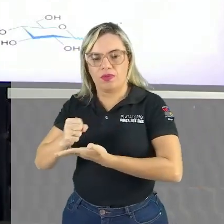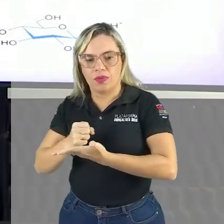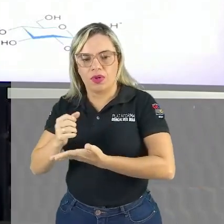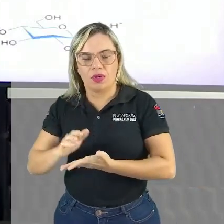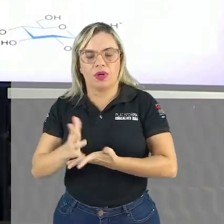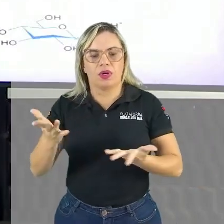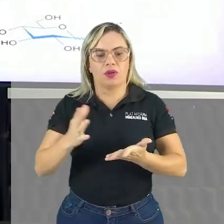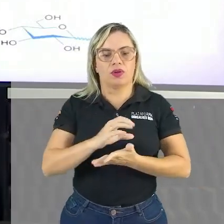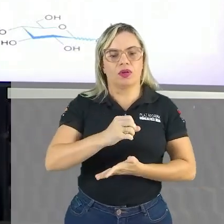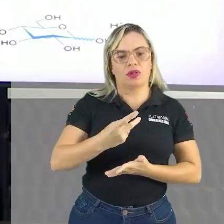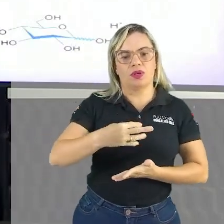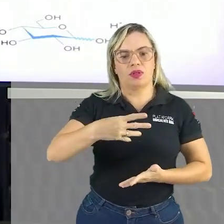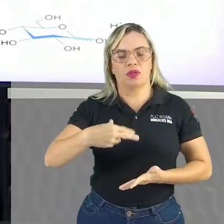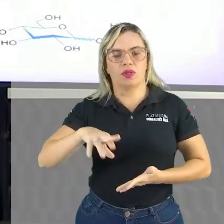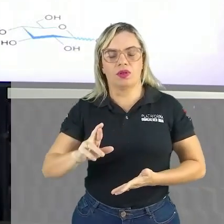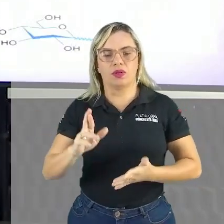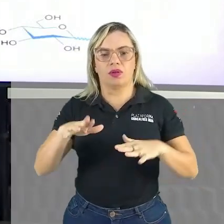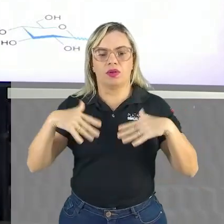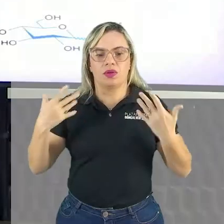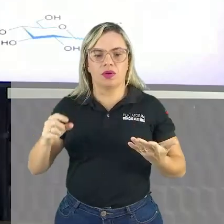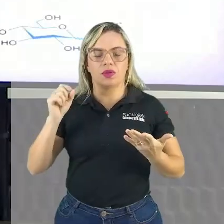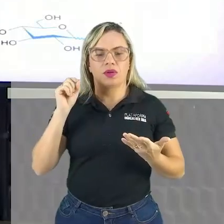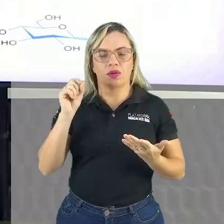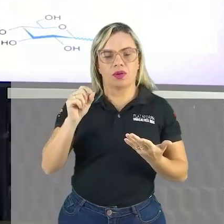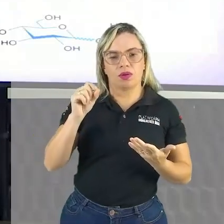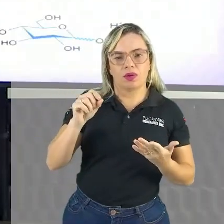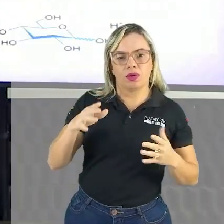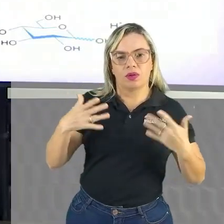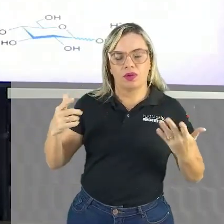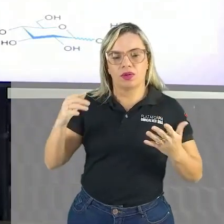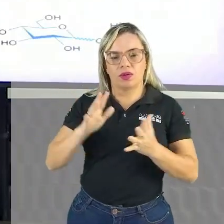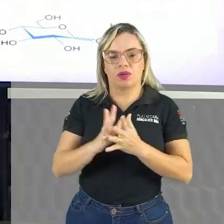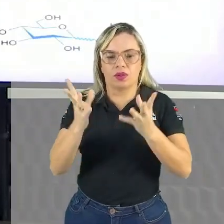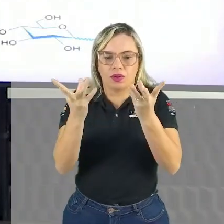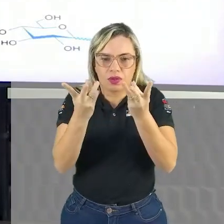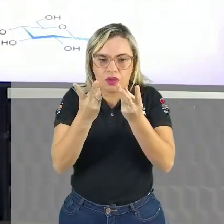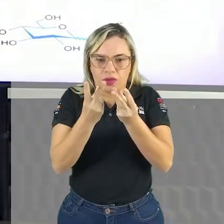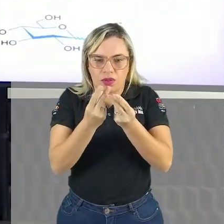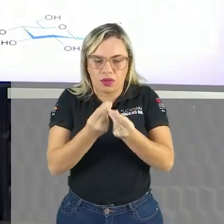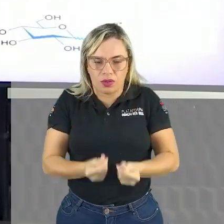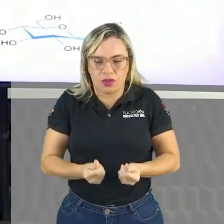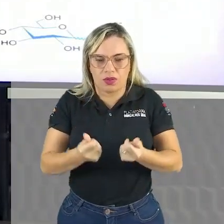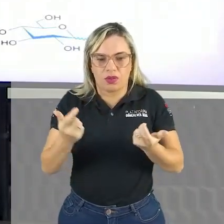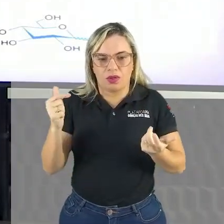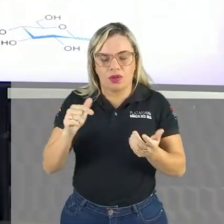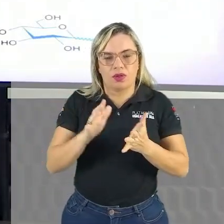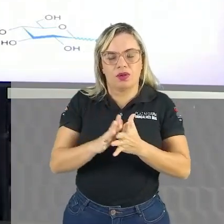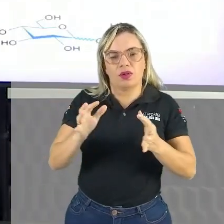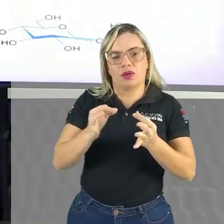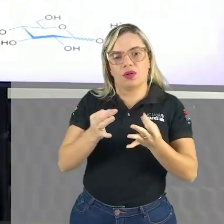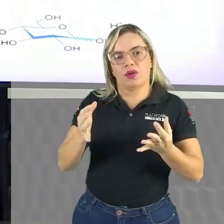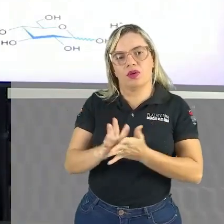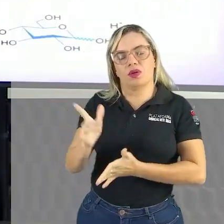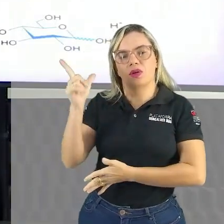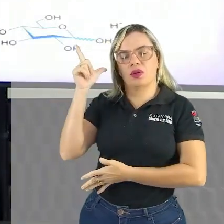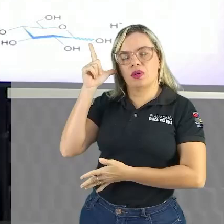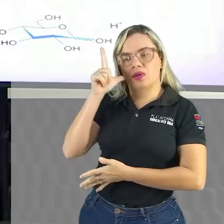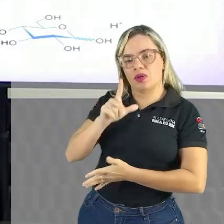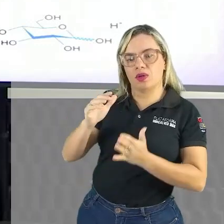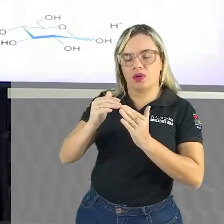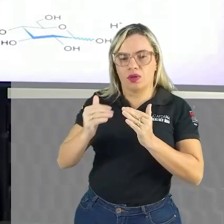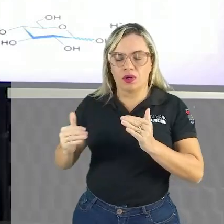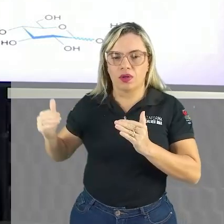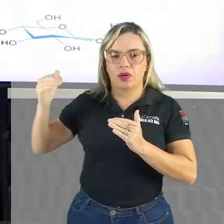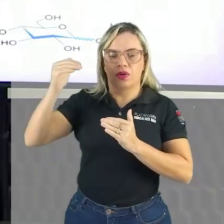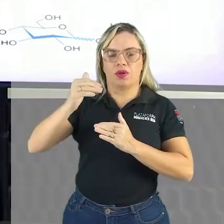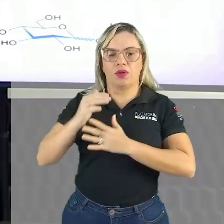catalisador. Gente, um catalisador é uma substância que simplesmente consegue aumentar